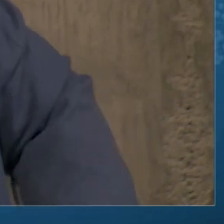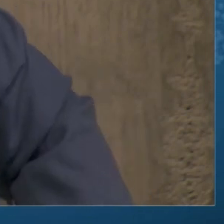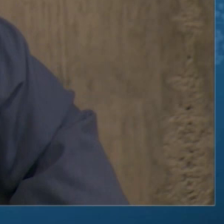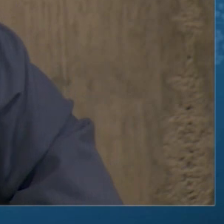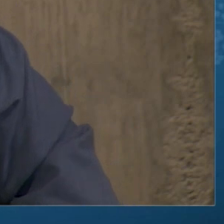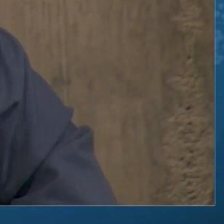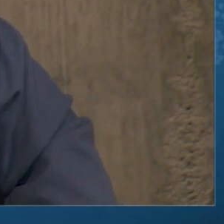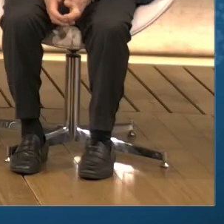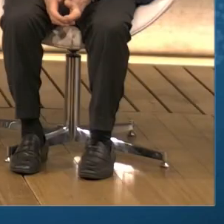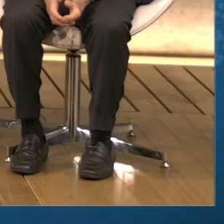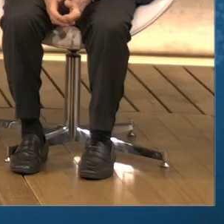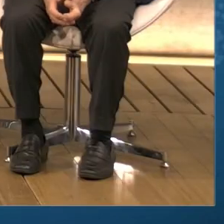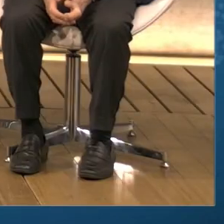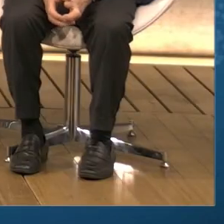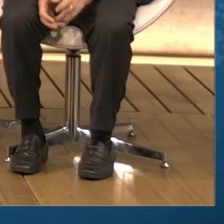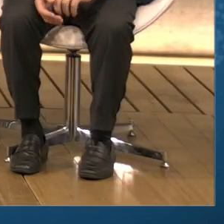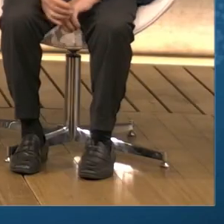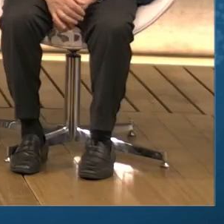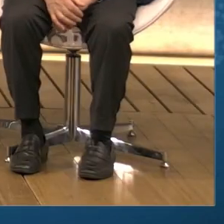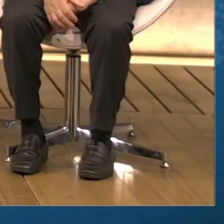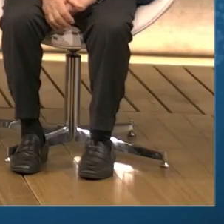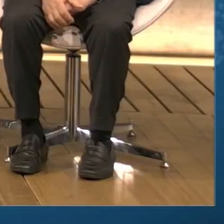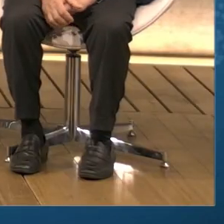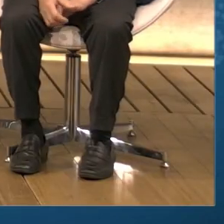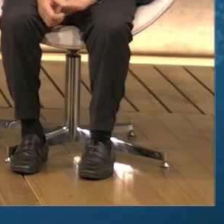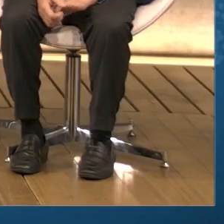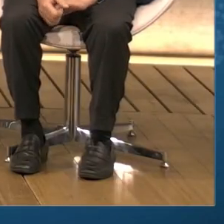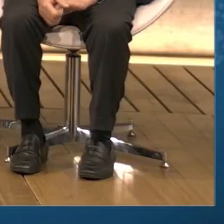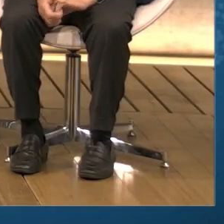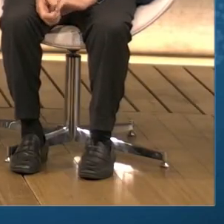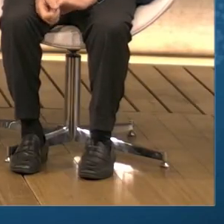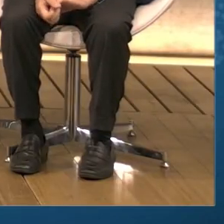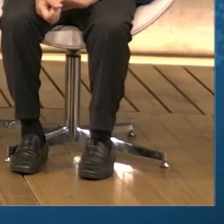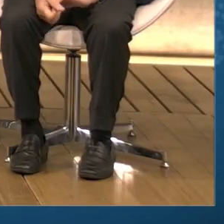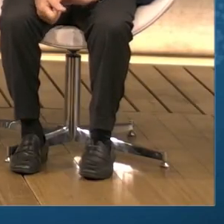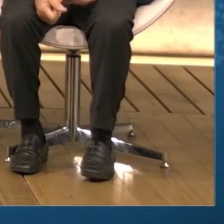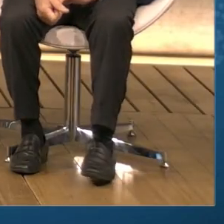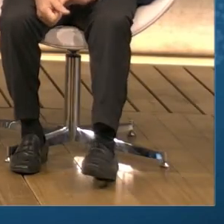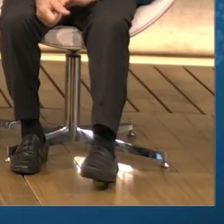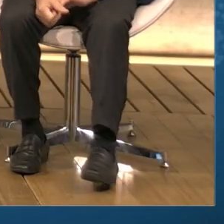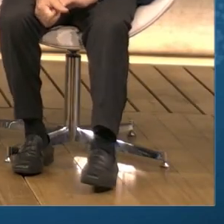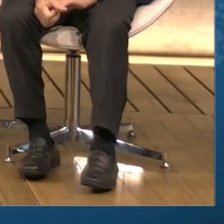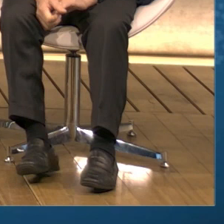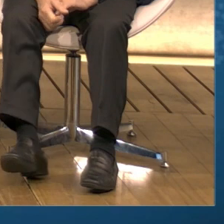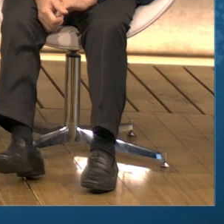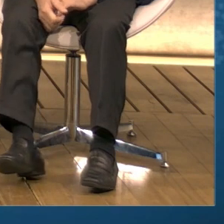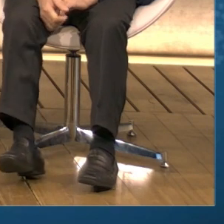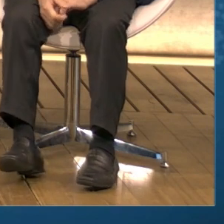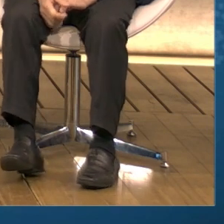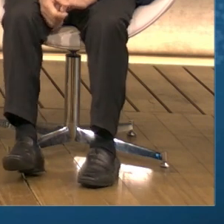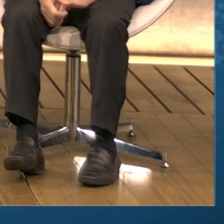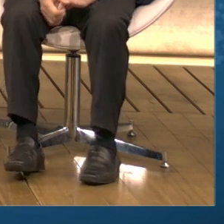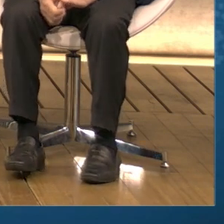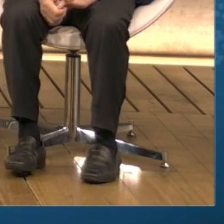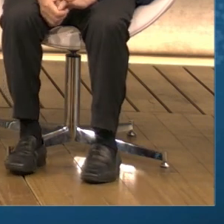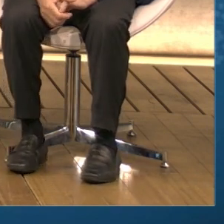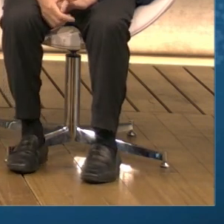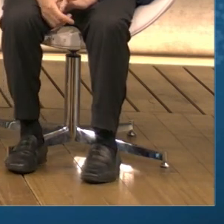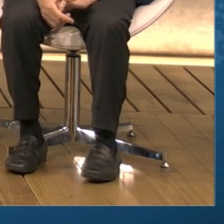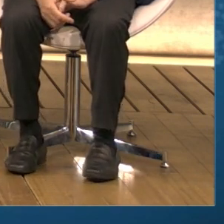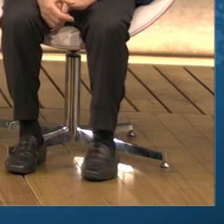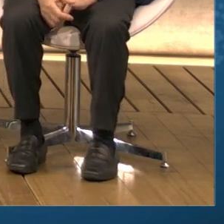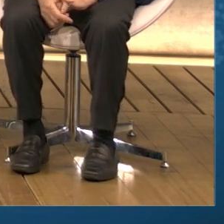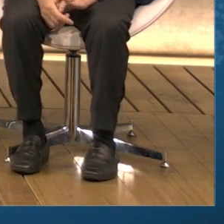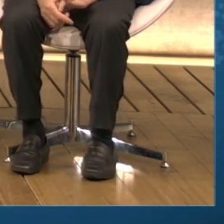introduce the next presentation. I think that you already have the introduction. Vocês já tiveram a apresentação